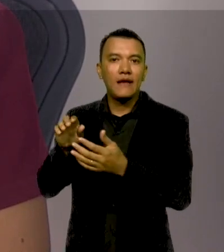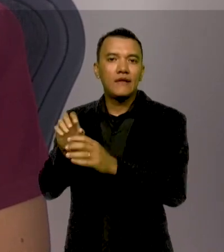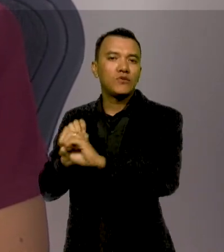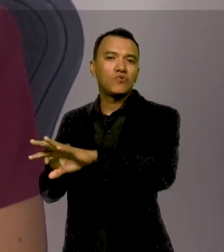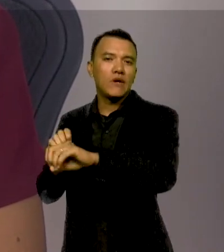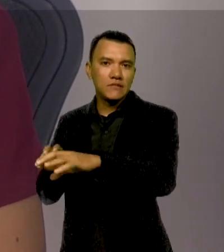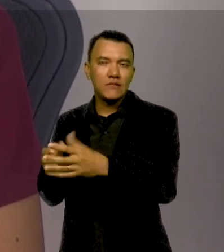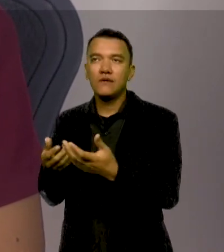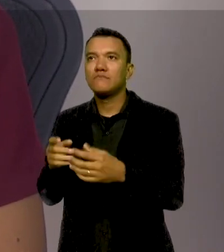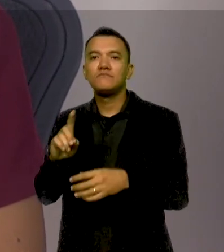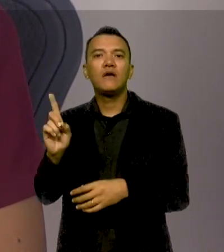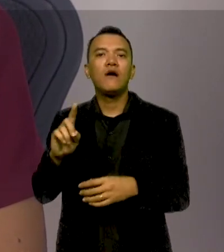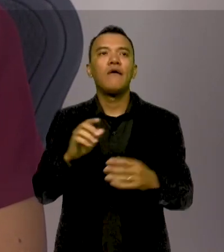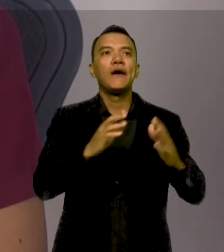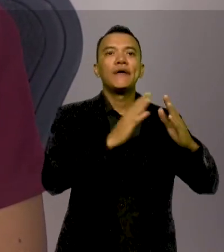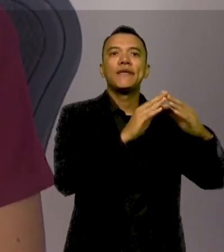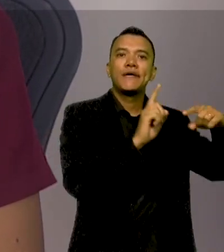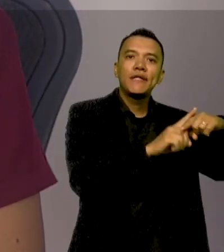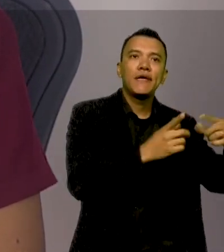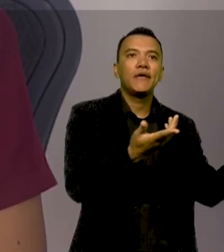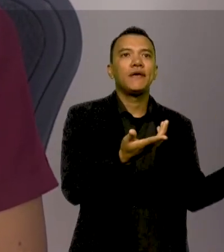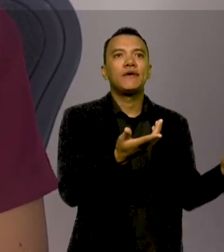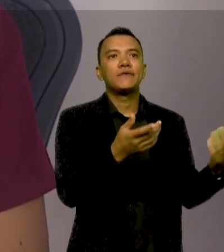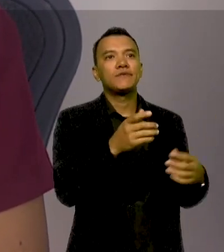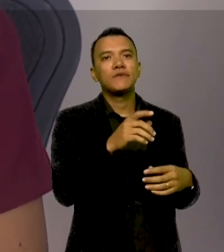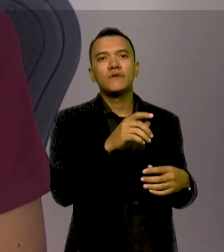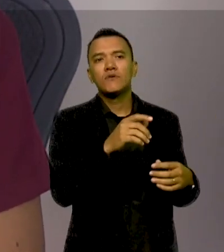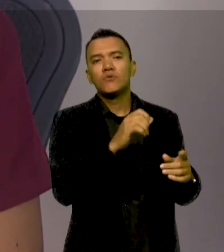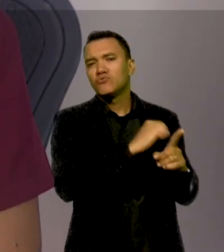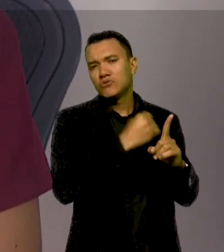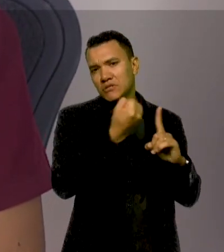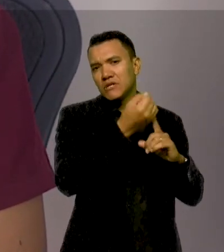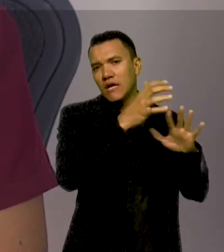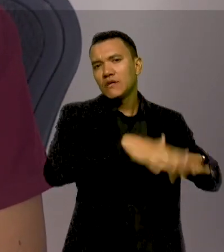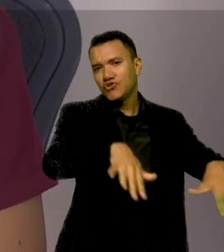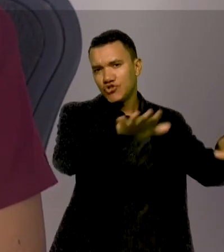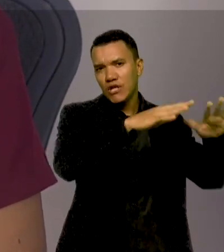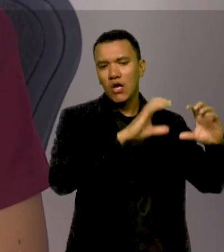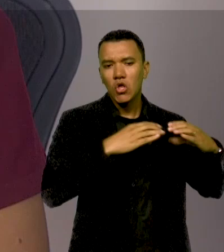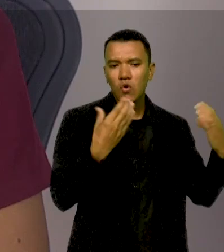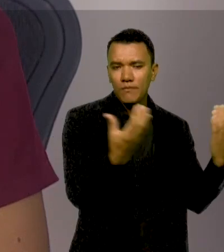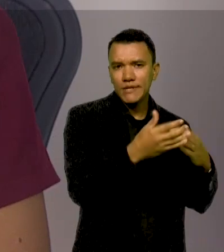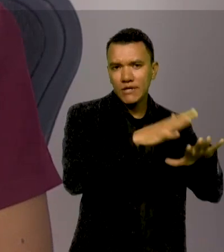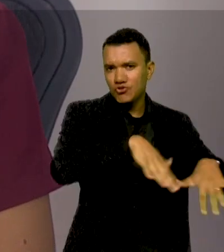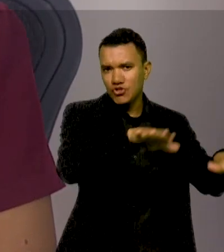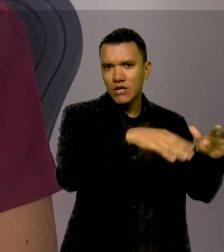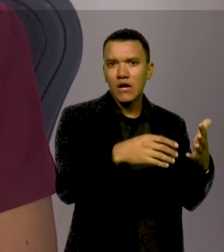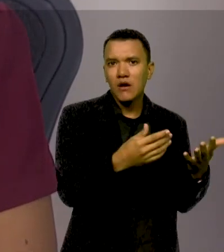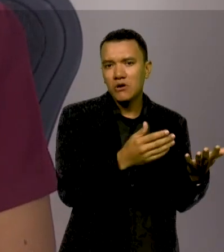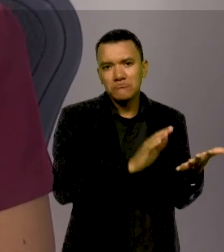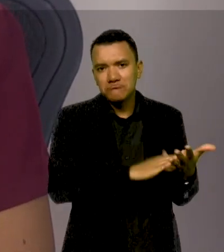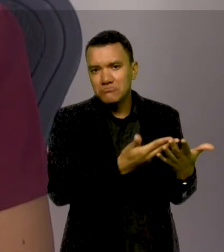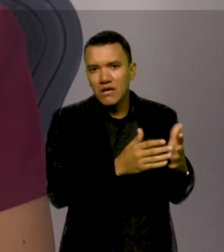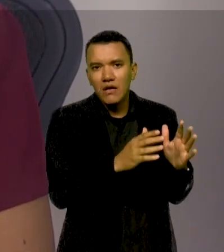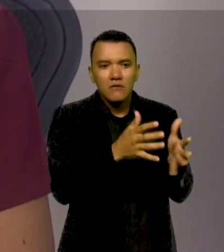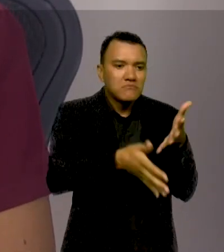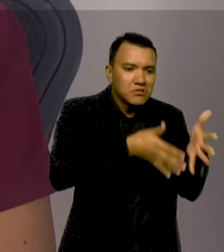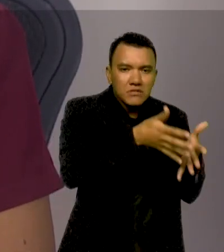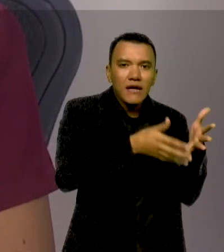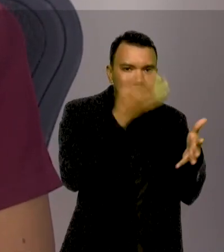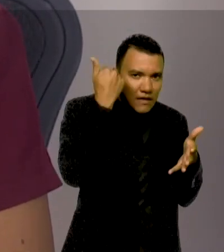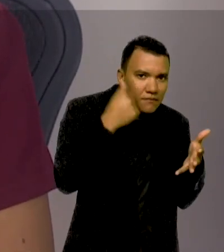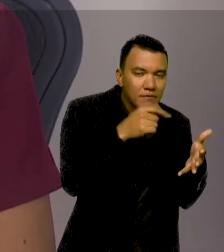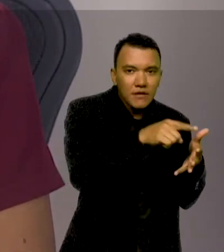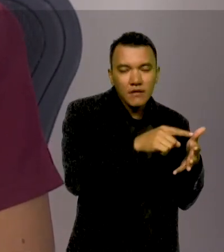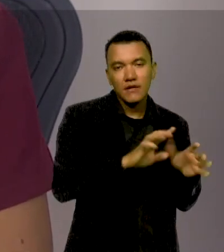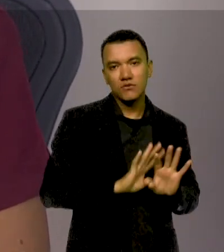atuando nas igrejas, na sociedade de maneira geral, na comunidade, né? A gente pode dizer assim. E a partir